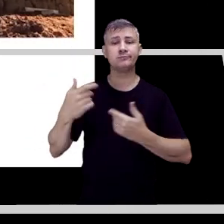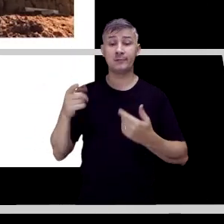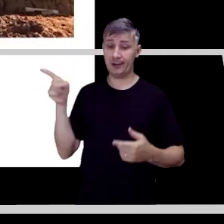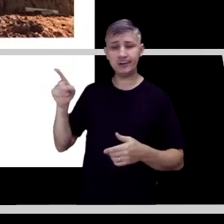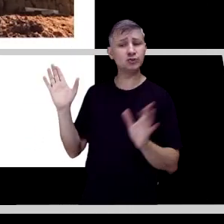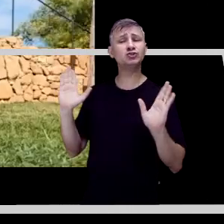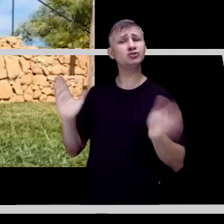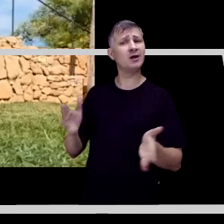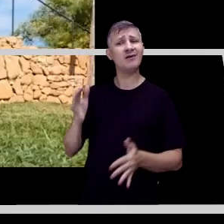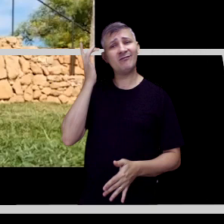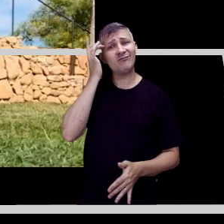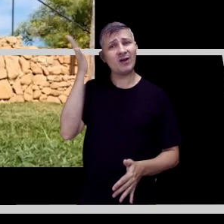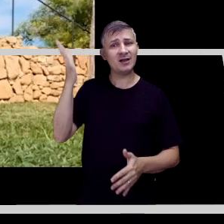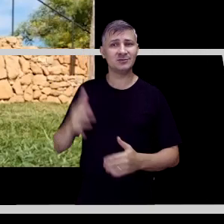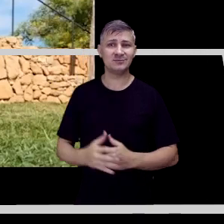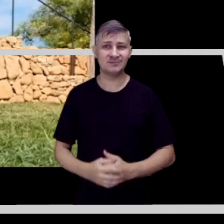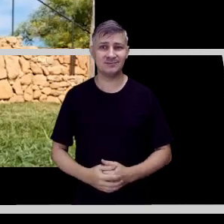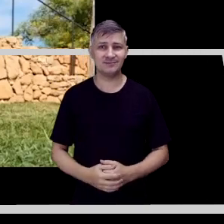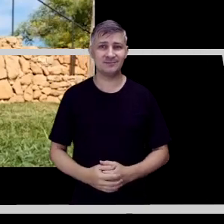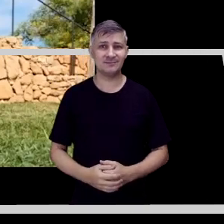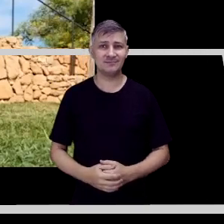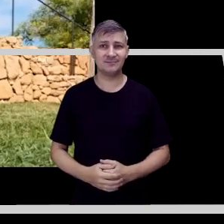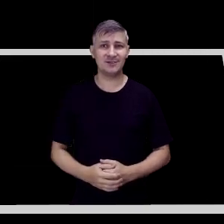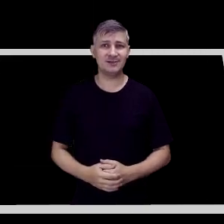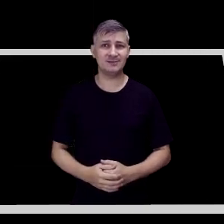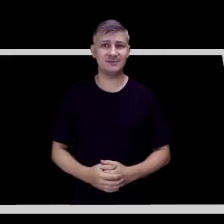que talvez sejam mais delicadas.